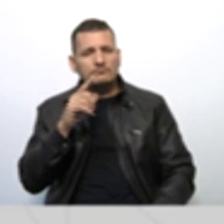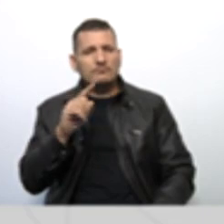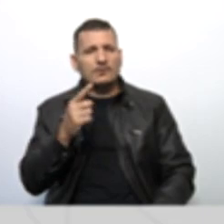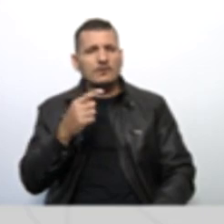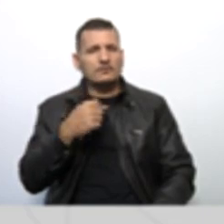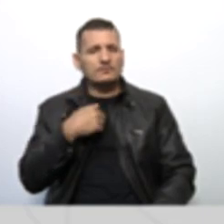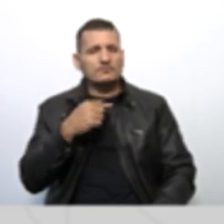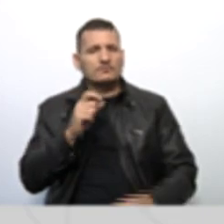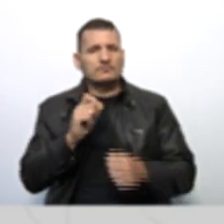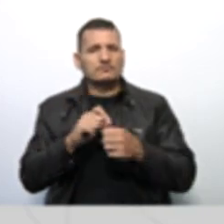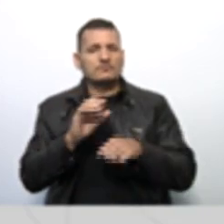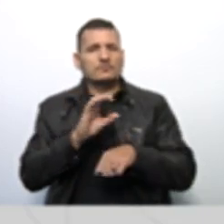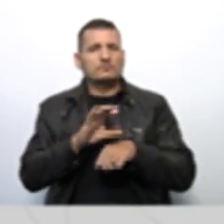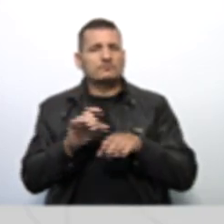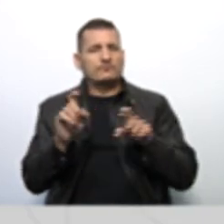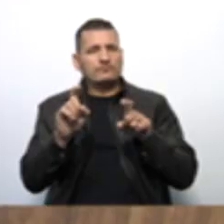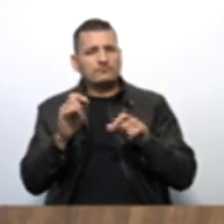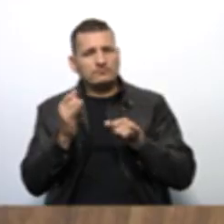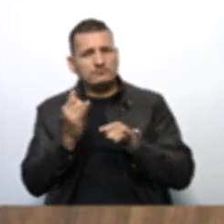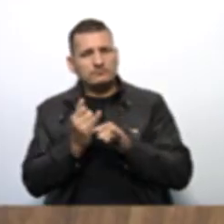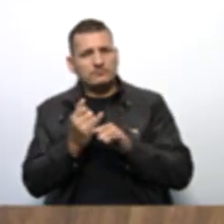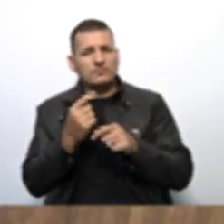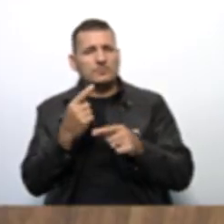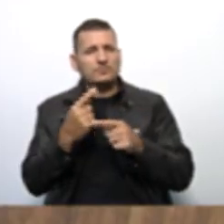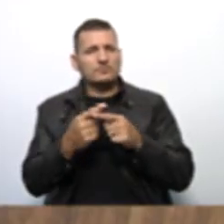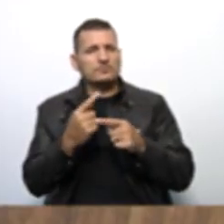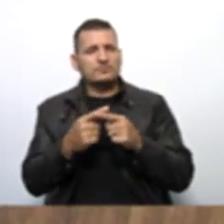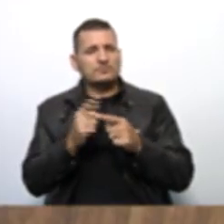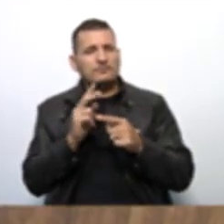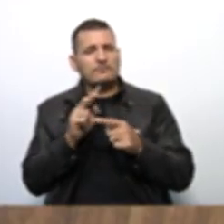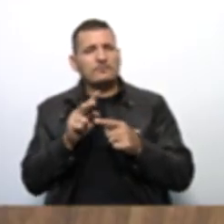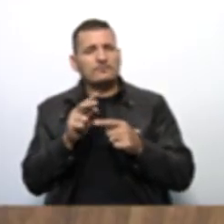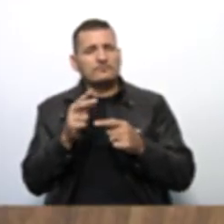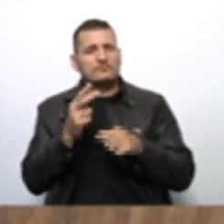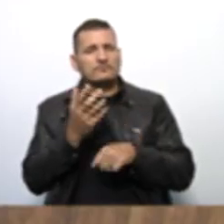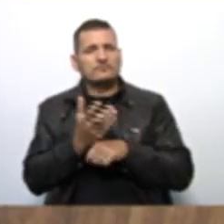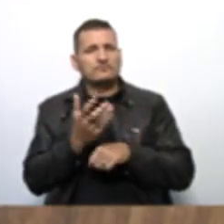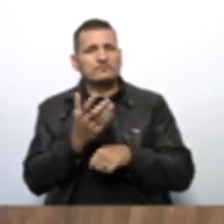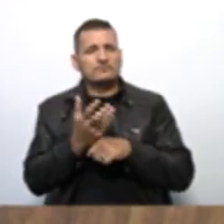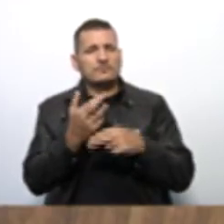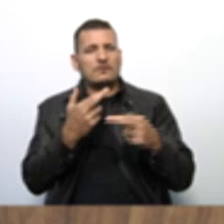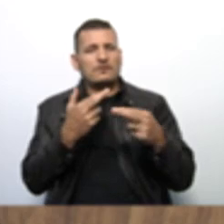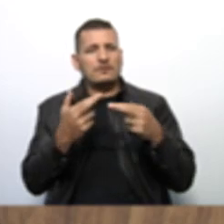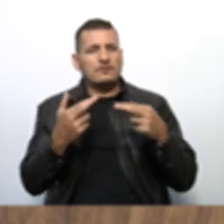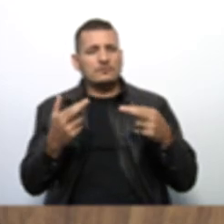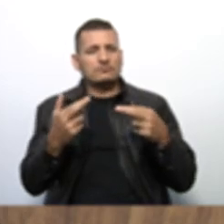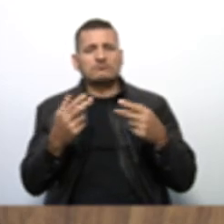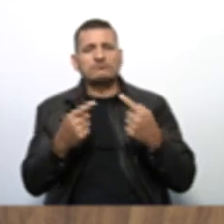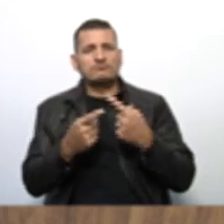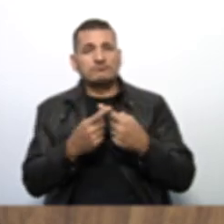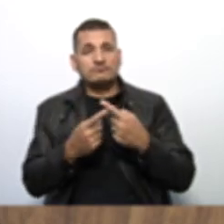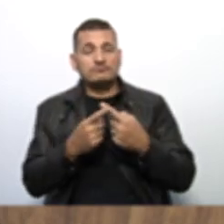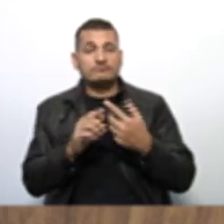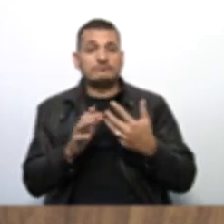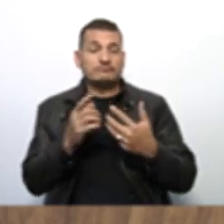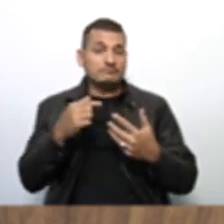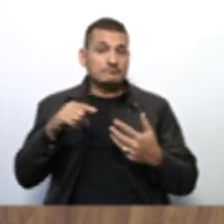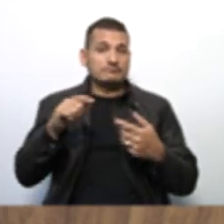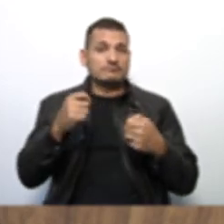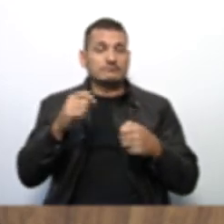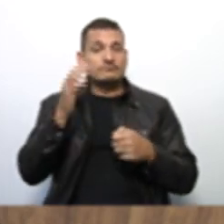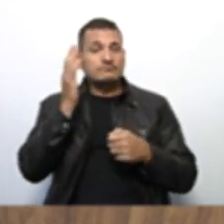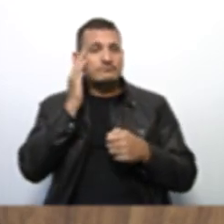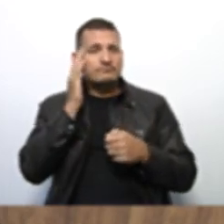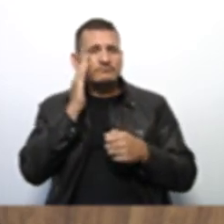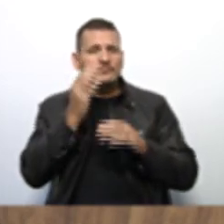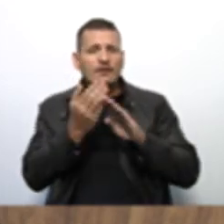para a internet. Por que que eu estou vendo essa disciplina de redes de computadores, não é isso? A gente tem que entender o que está por trás daquilo,